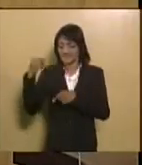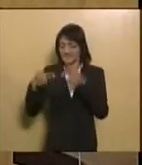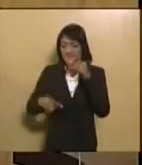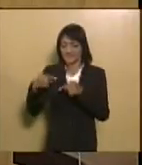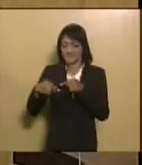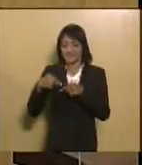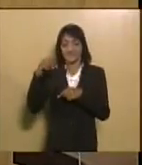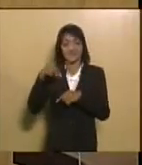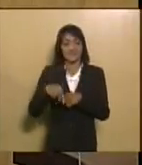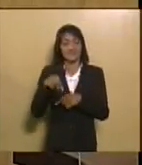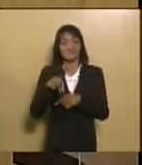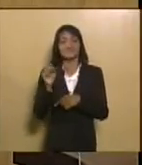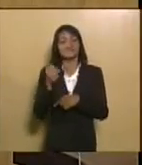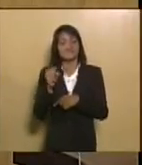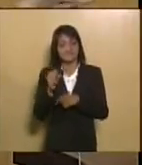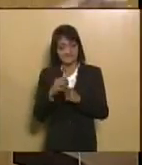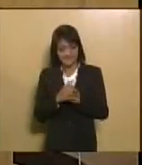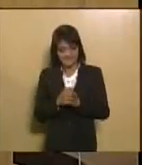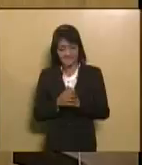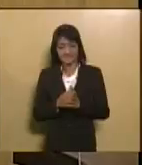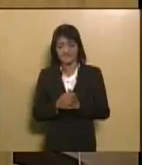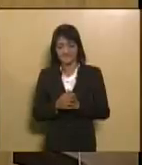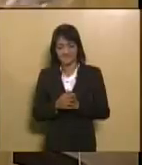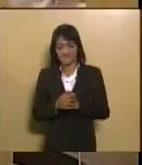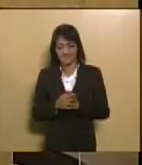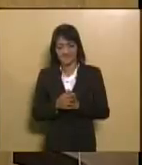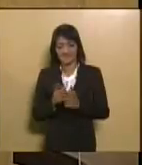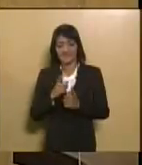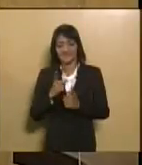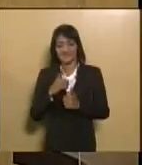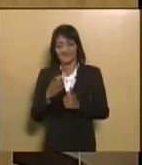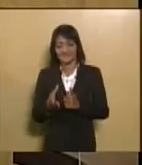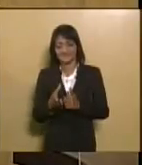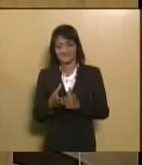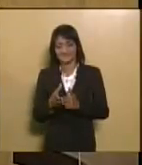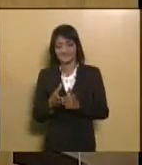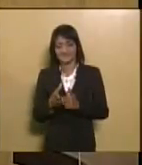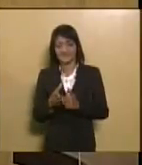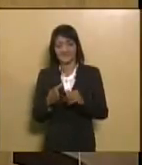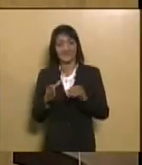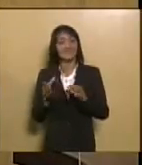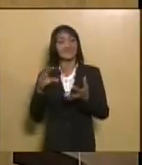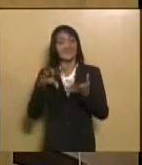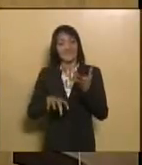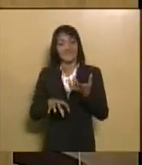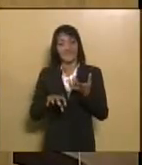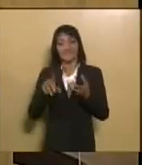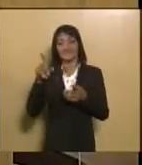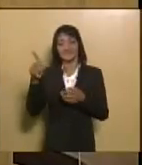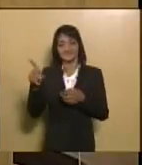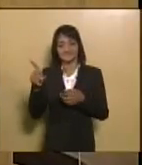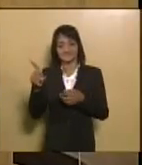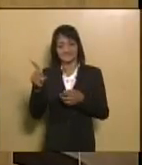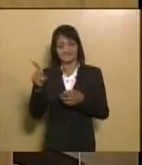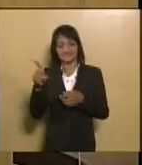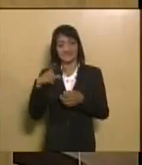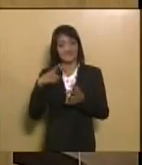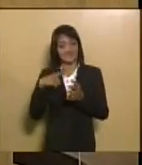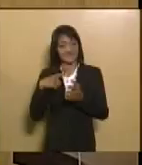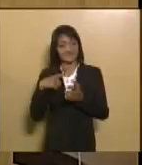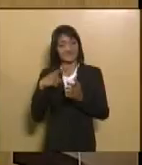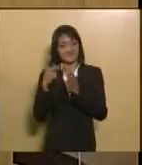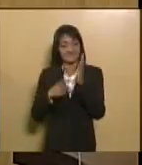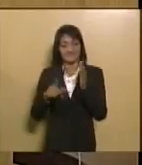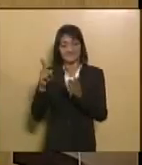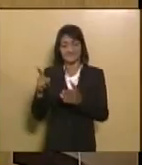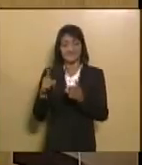aqui no estado de Sergipe com relação à tramitação de uma matéria no Congresso Nacional. Então temos muito a avançar, muito